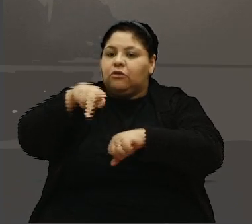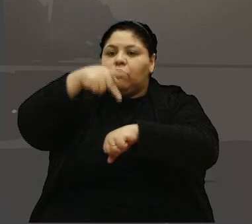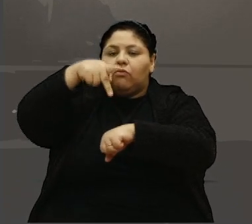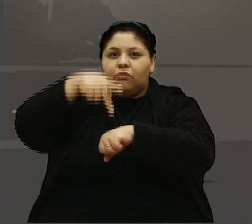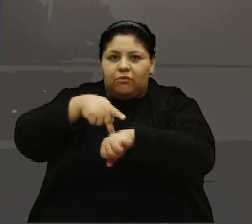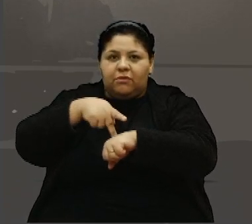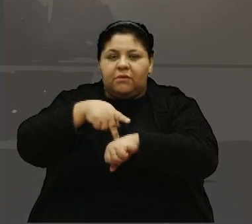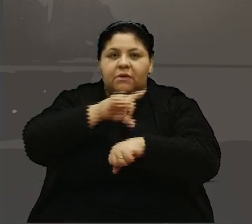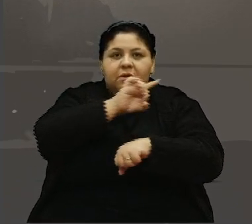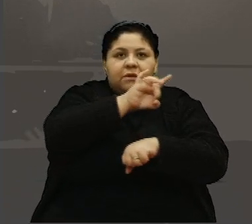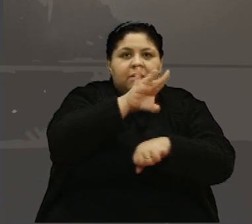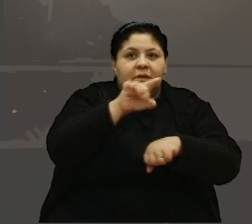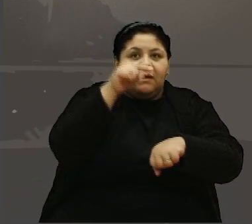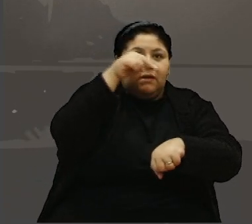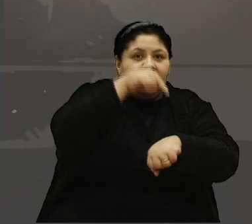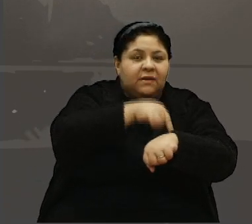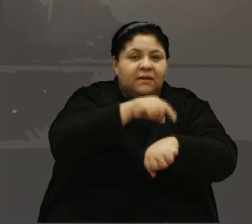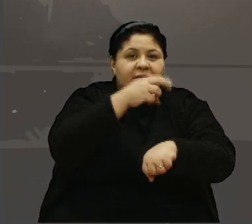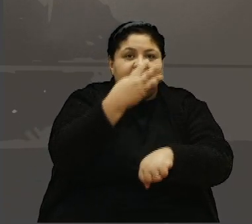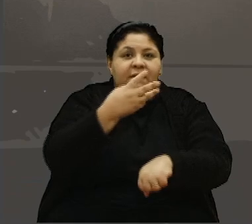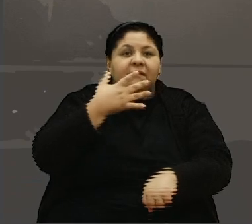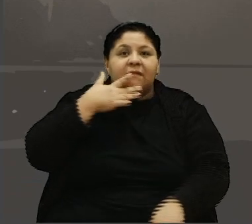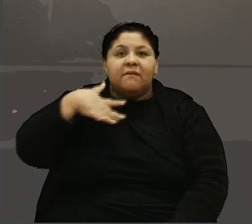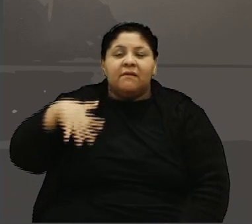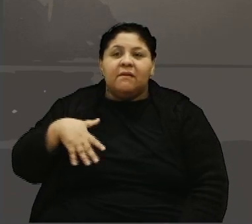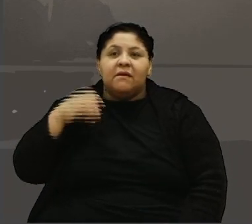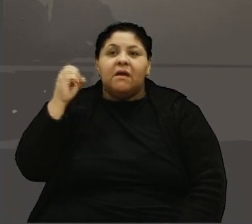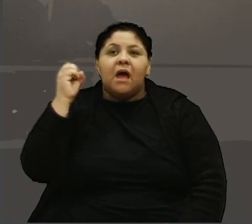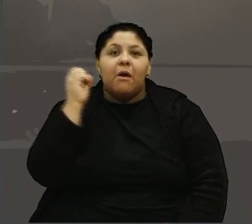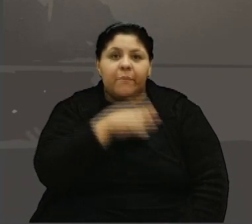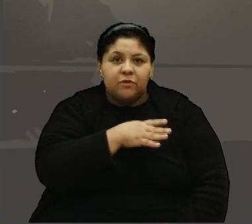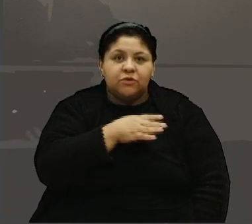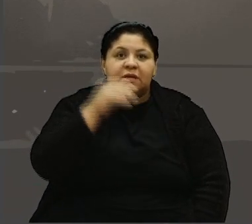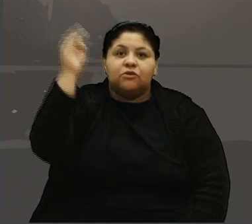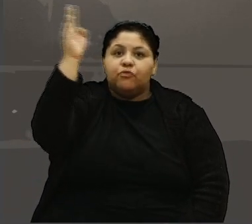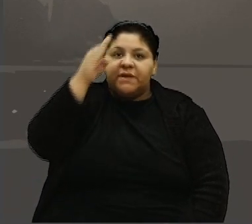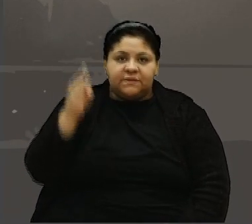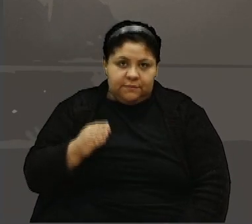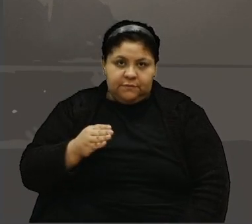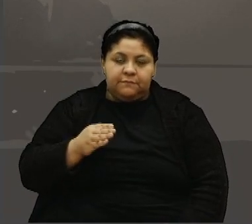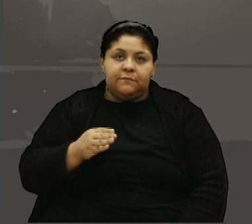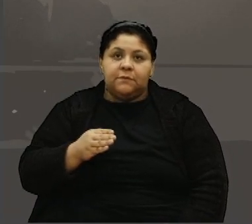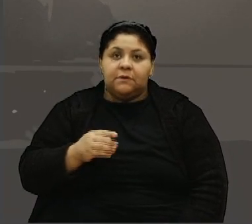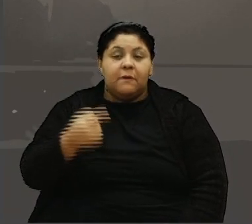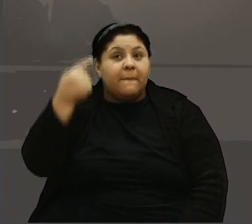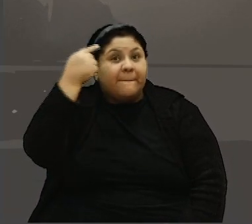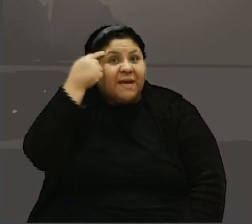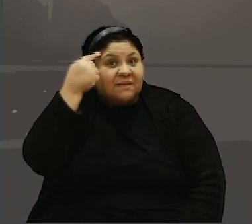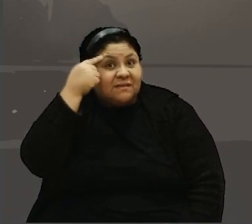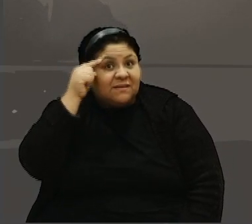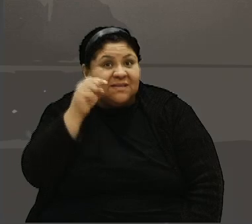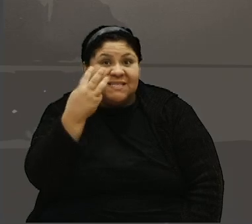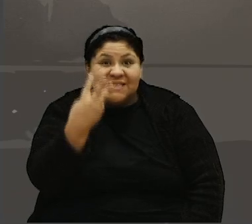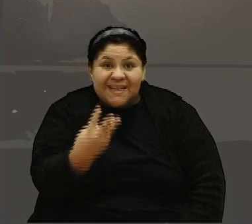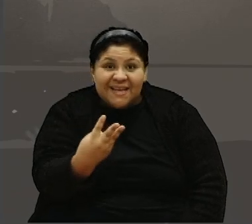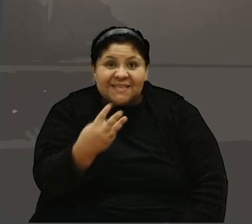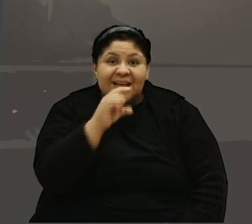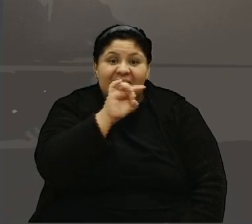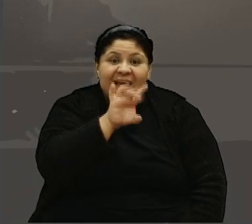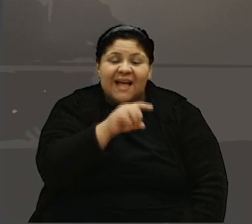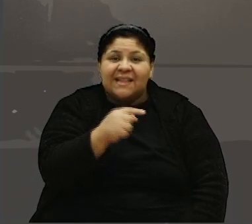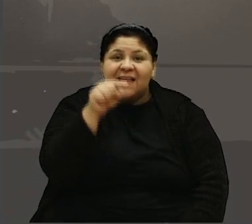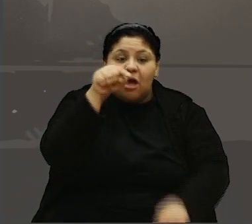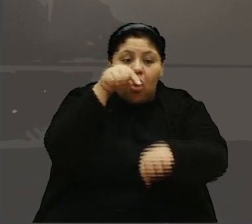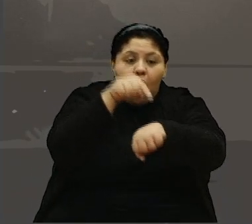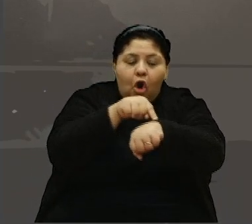A cada hora nós temos 3 crianças que são abusadas no Brasil. Pensem bem, a cada hora 3 crianças passam por